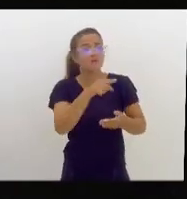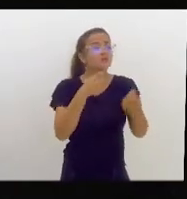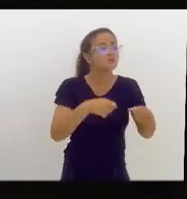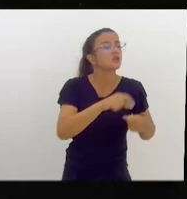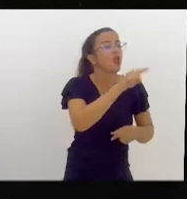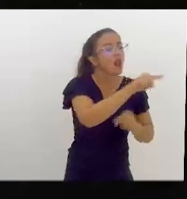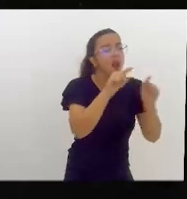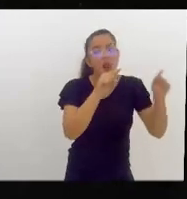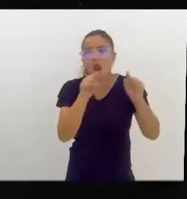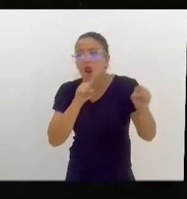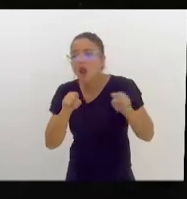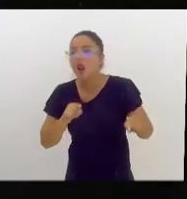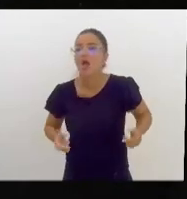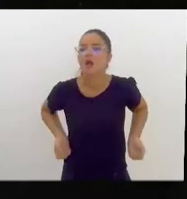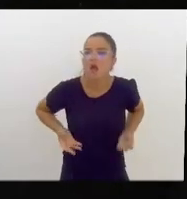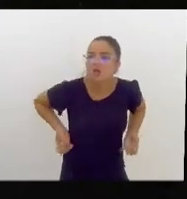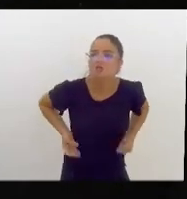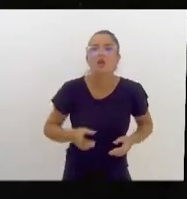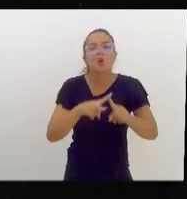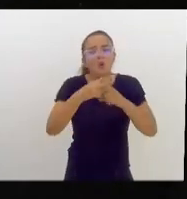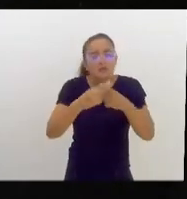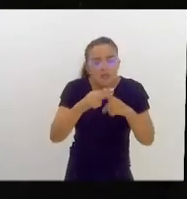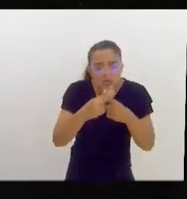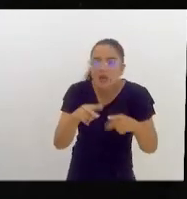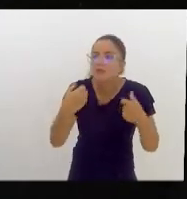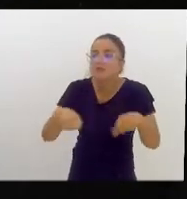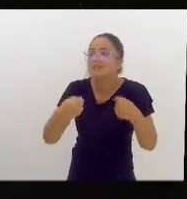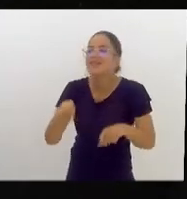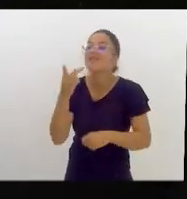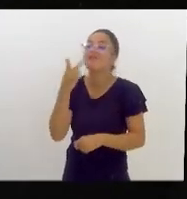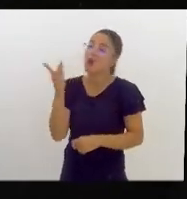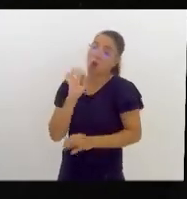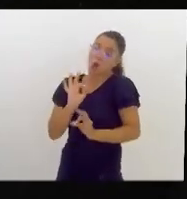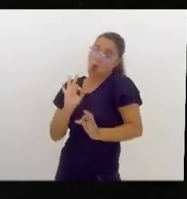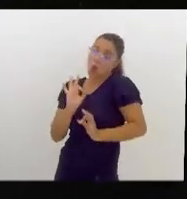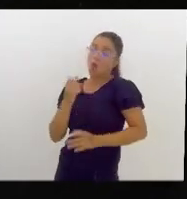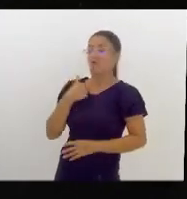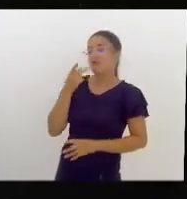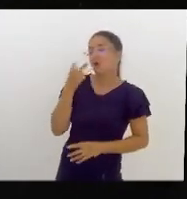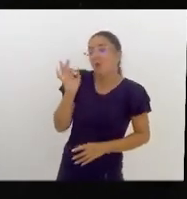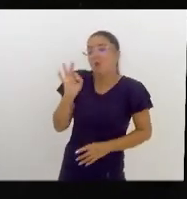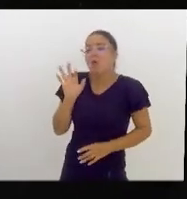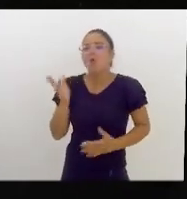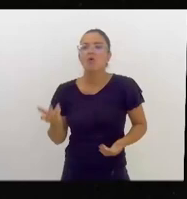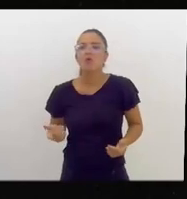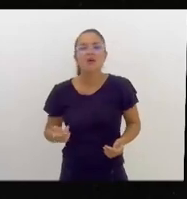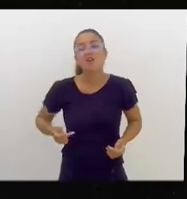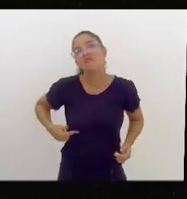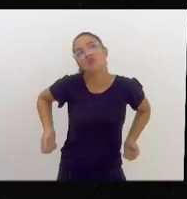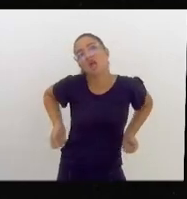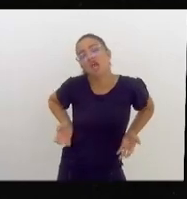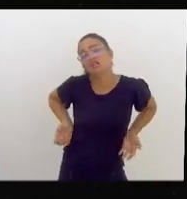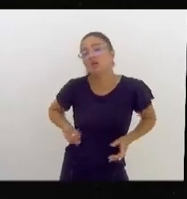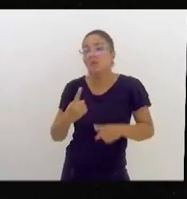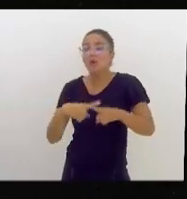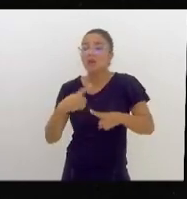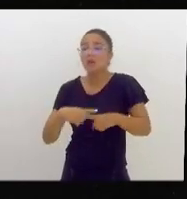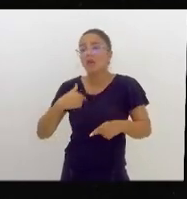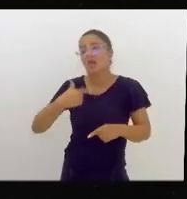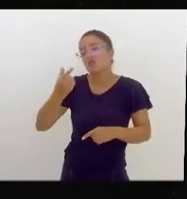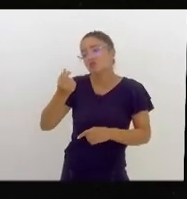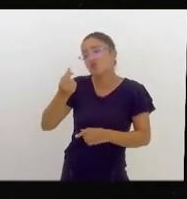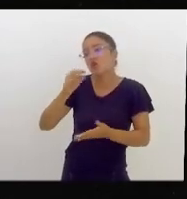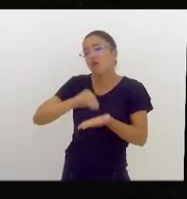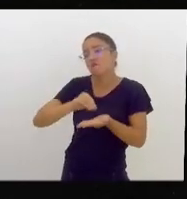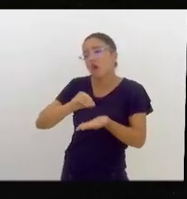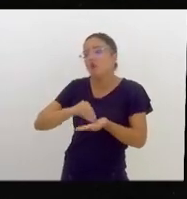gasto na manutenção do sistema operacional. E eles estão gastando esse dinheiro para fazer a compensação tarifária do período